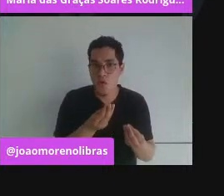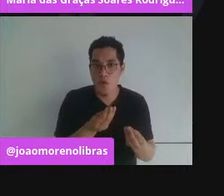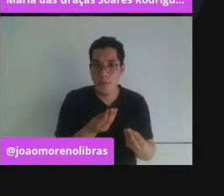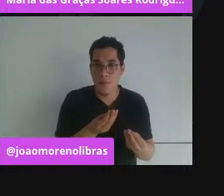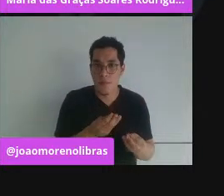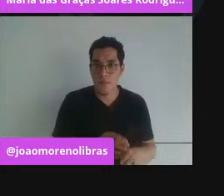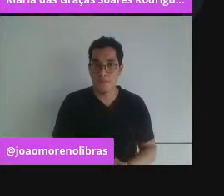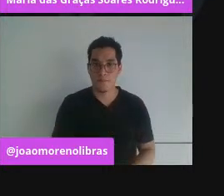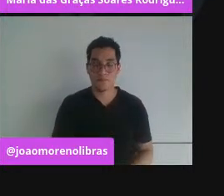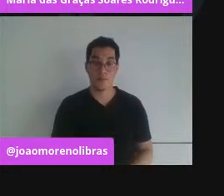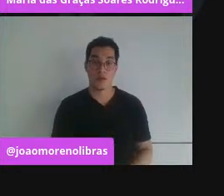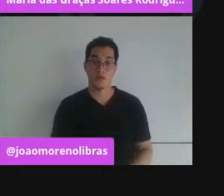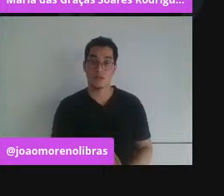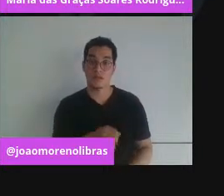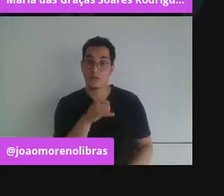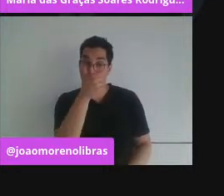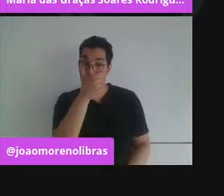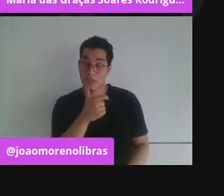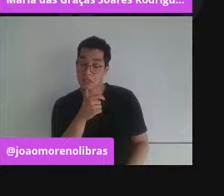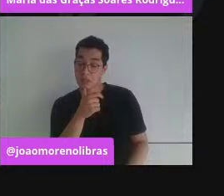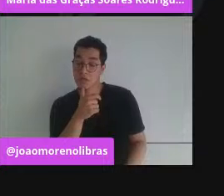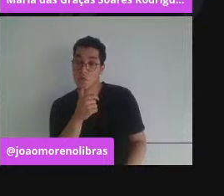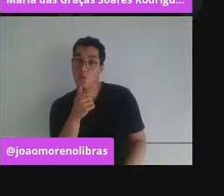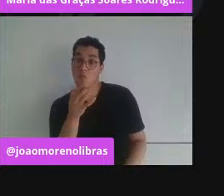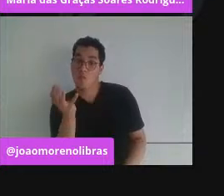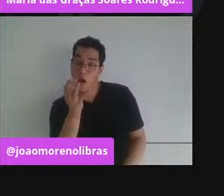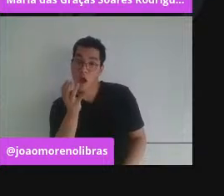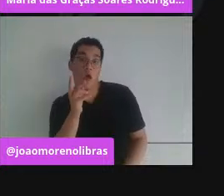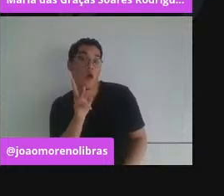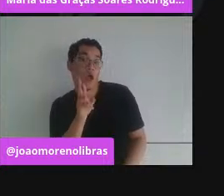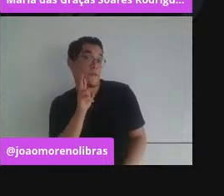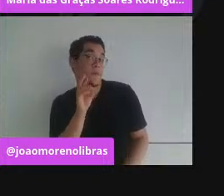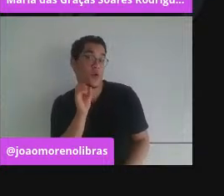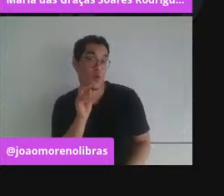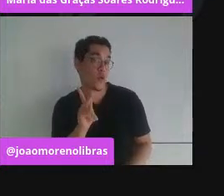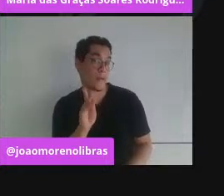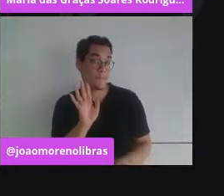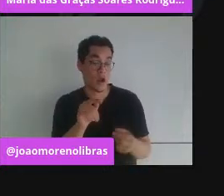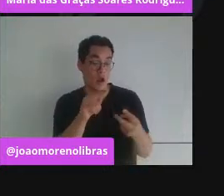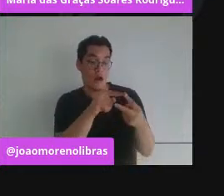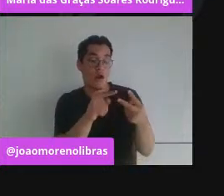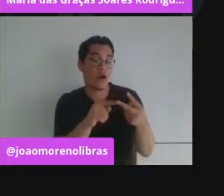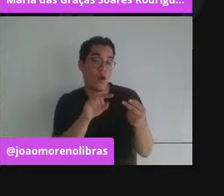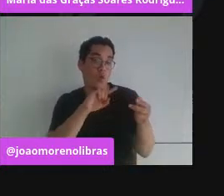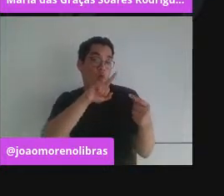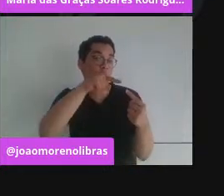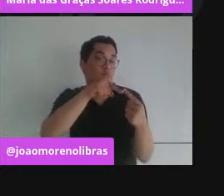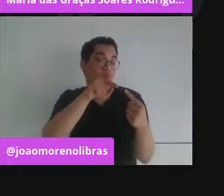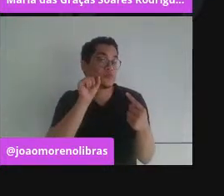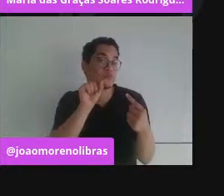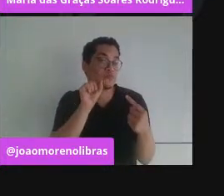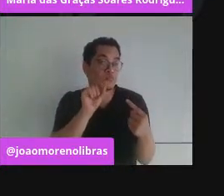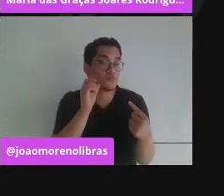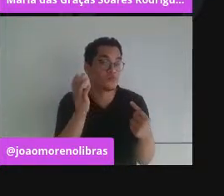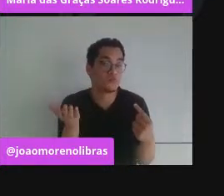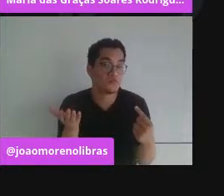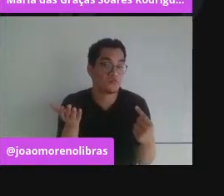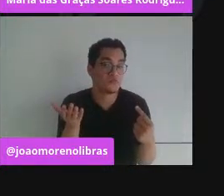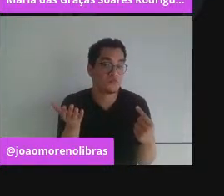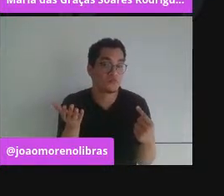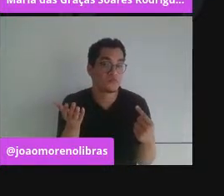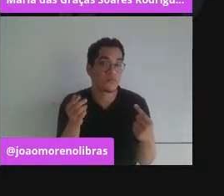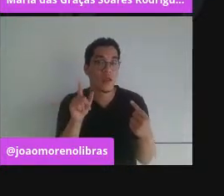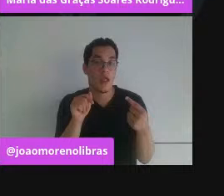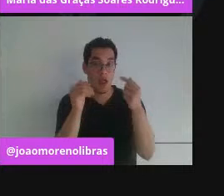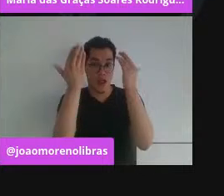estabelecer objetivo ou objetivos. No meu caso, eu estabeleci um bem genérico, que aí vai dar conta. Então,